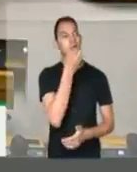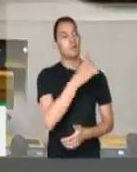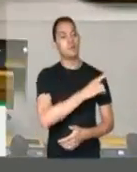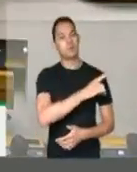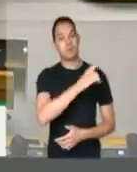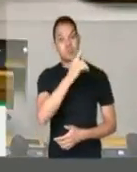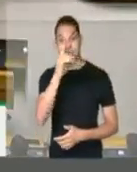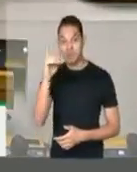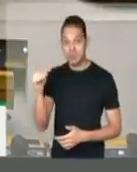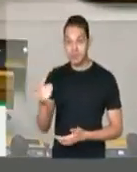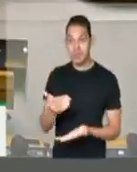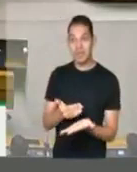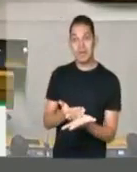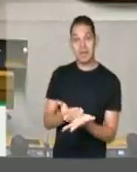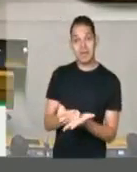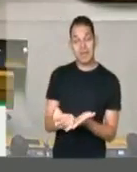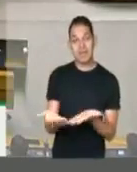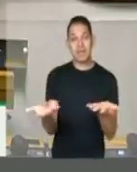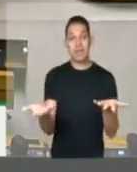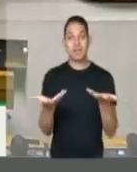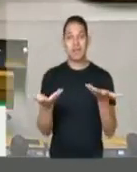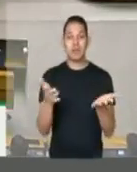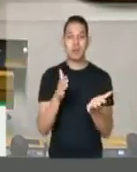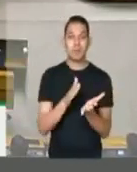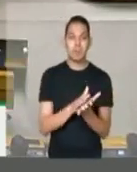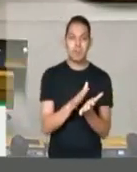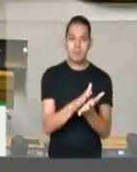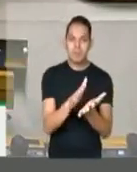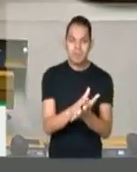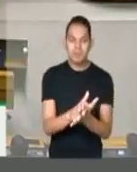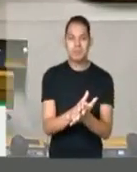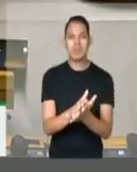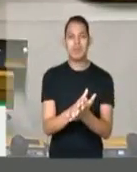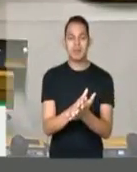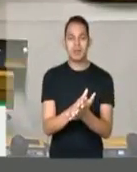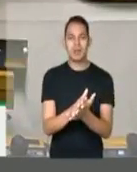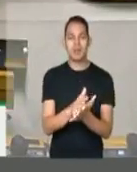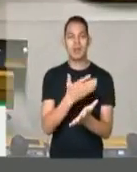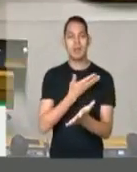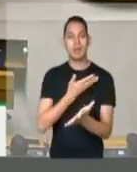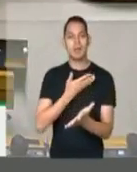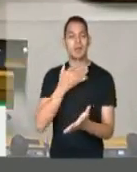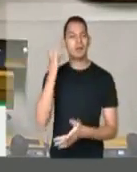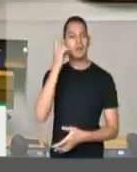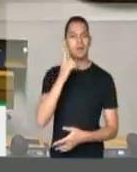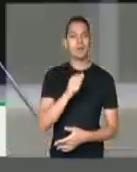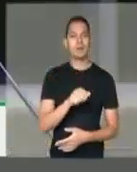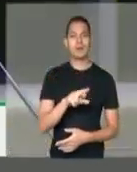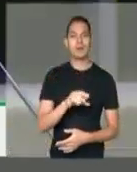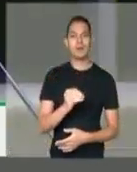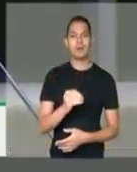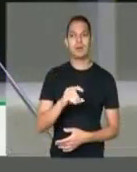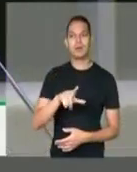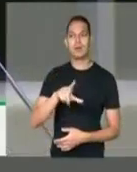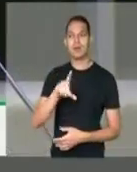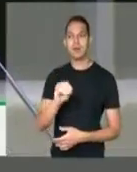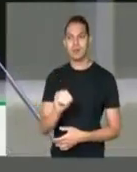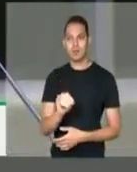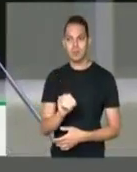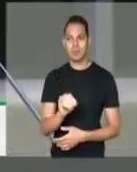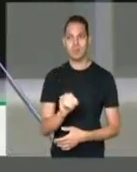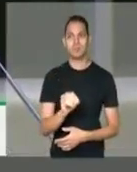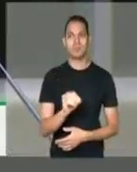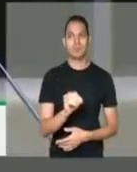dia. Inicialmente, eu gostaria de parabenizar meu grande parceiro, deputado Haroldo Martins, por essa